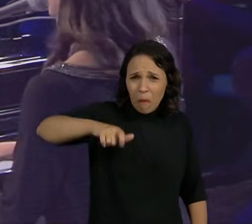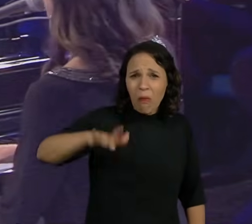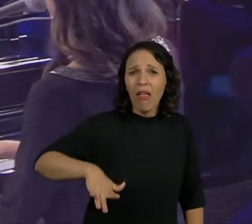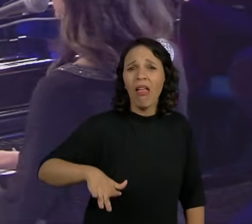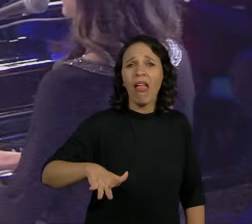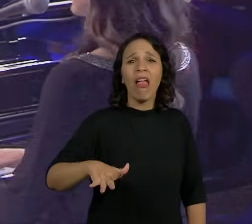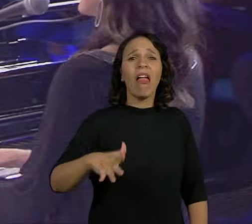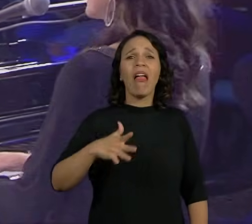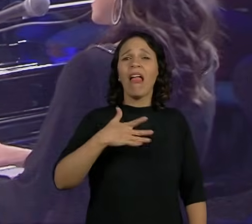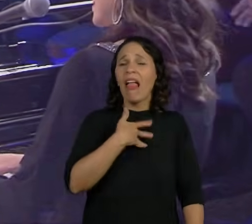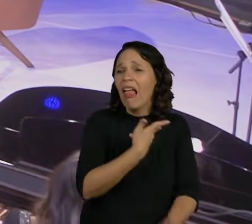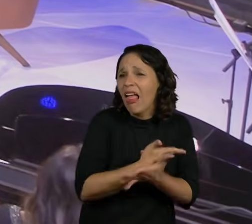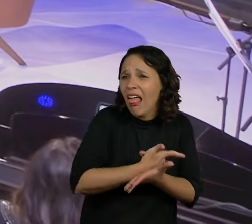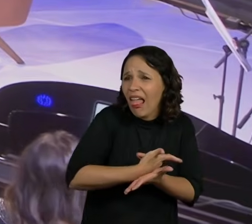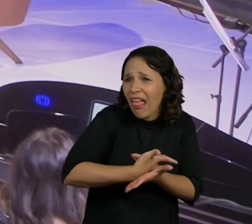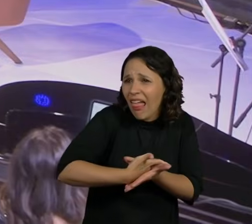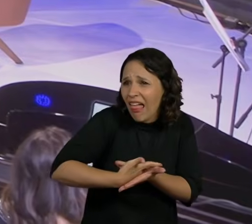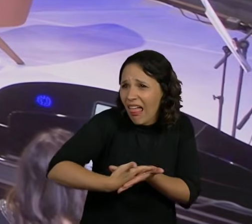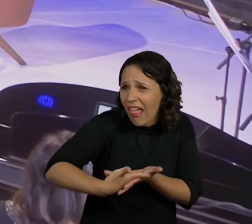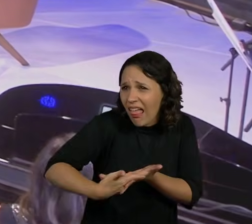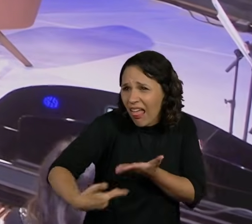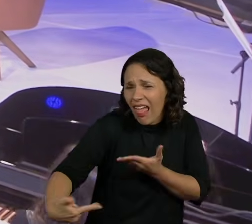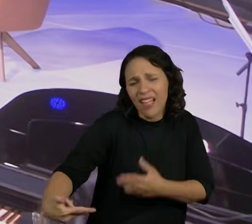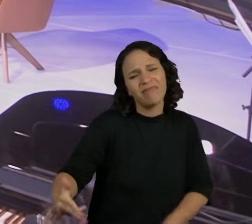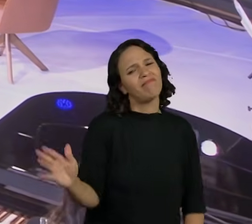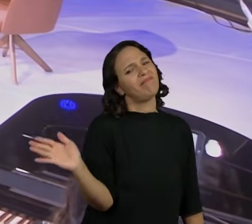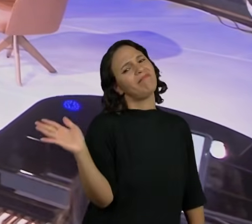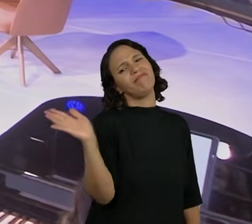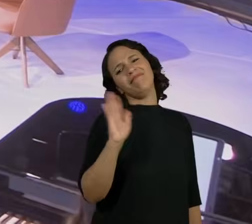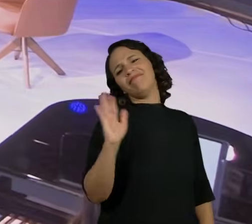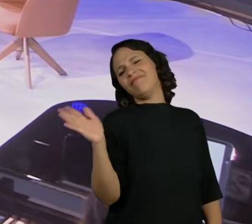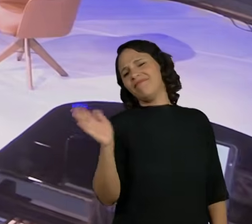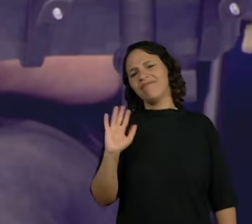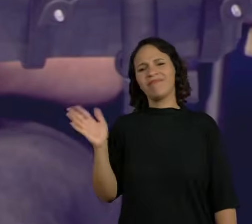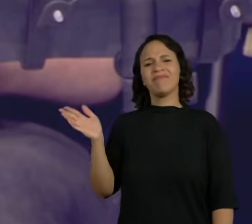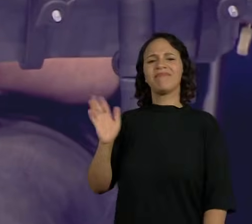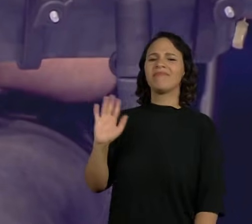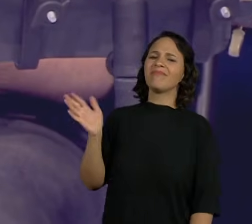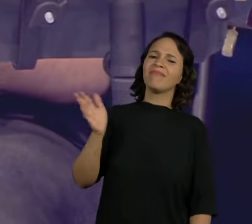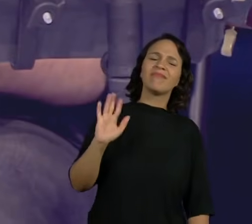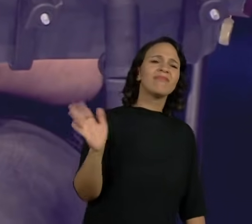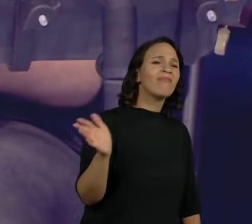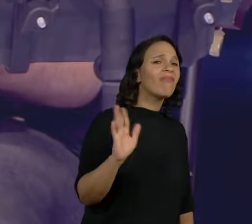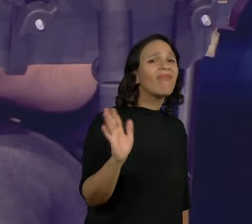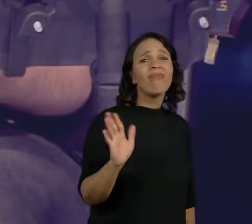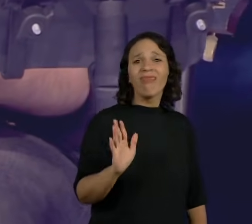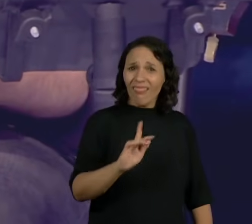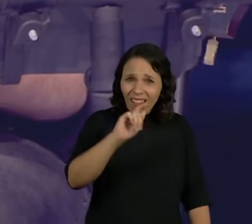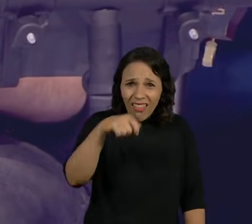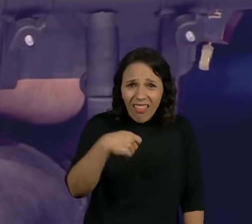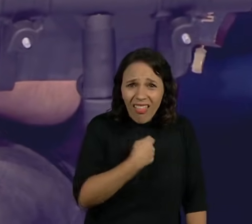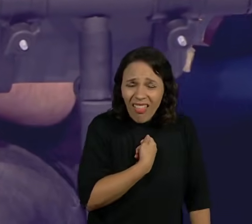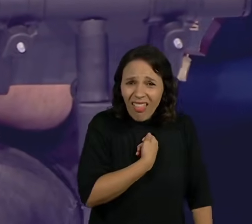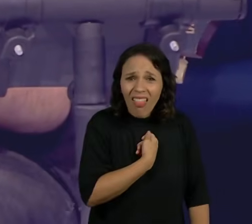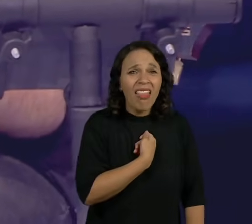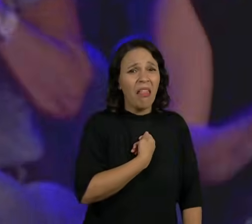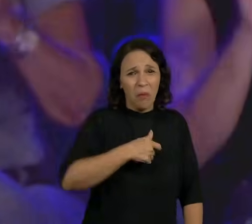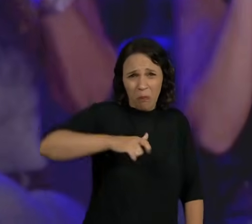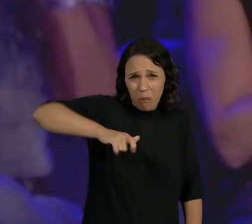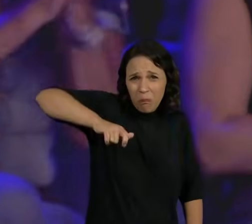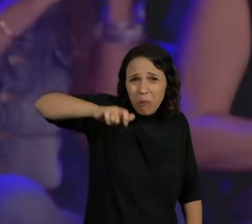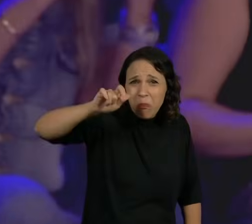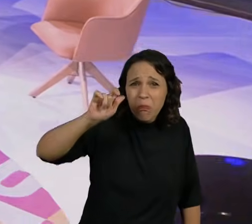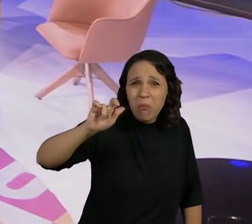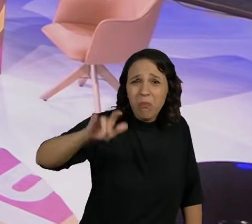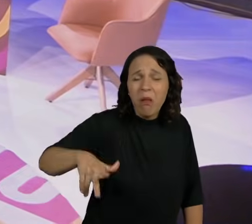for life so humble. I me not dog no for